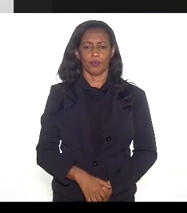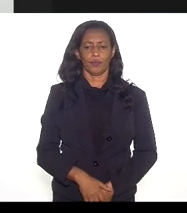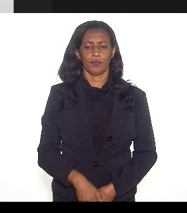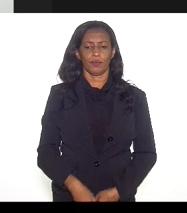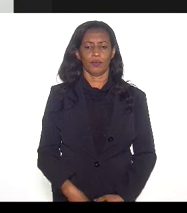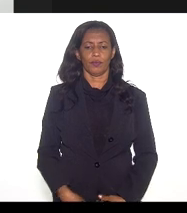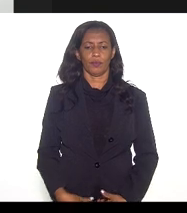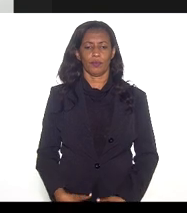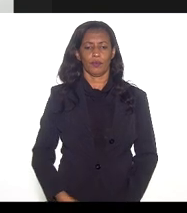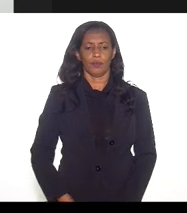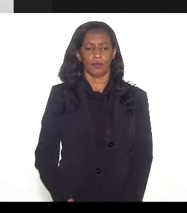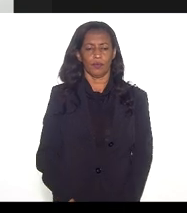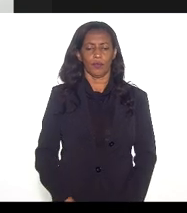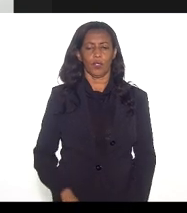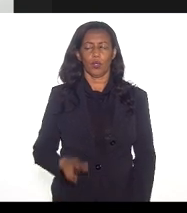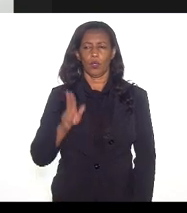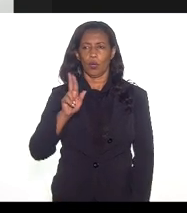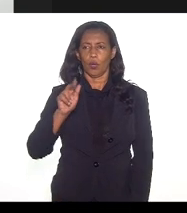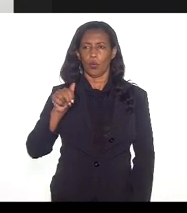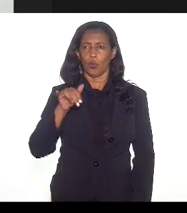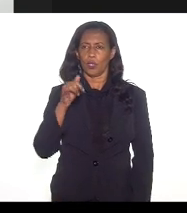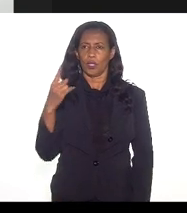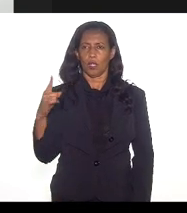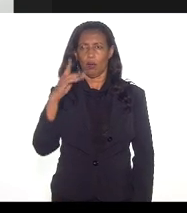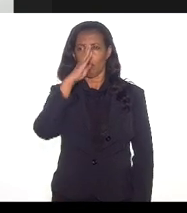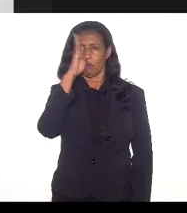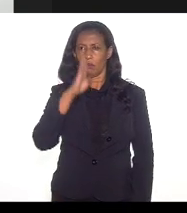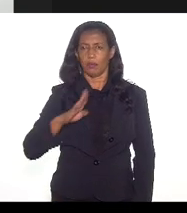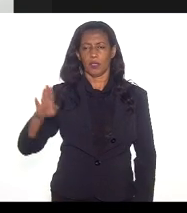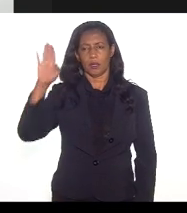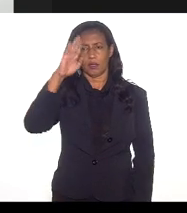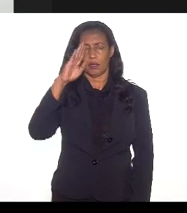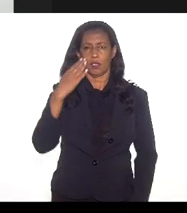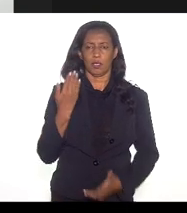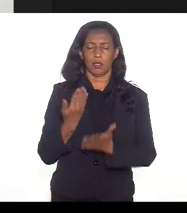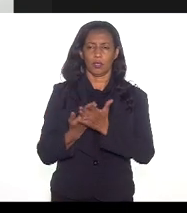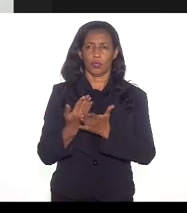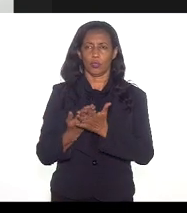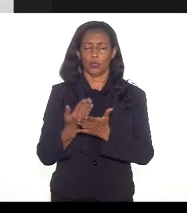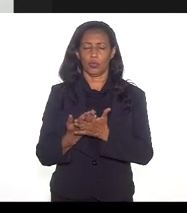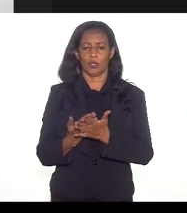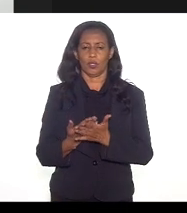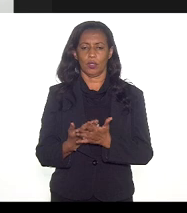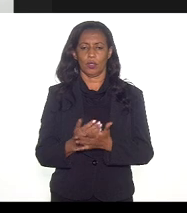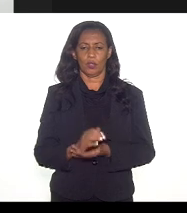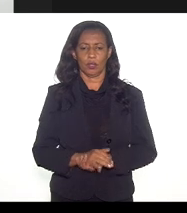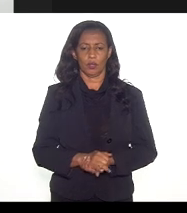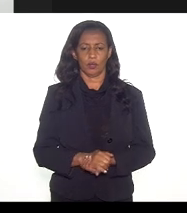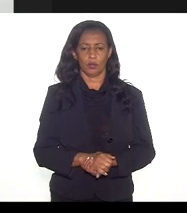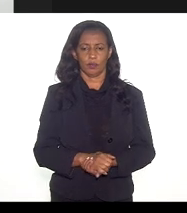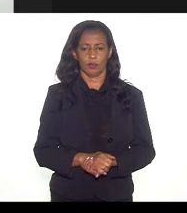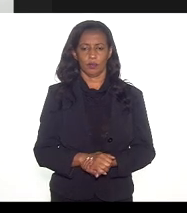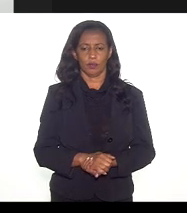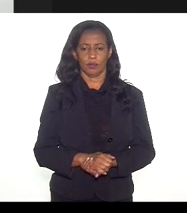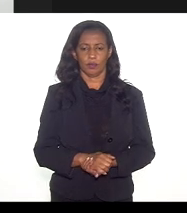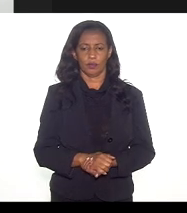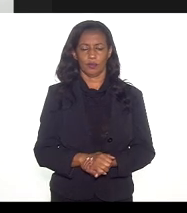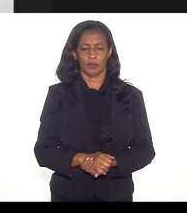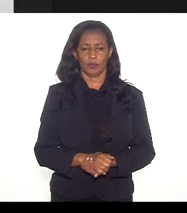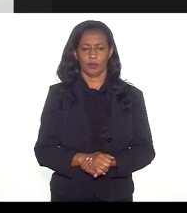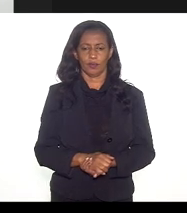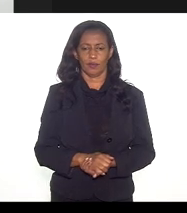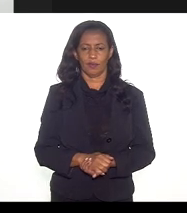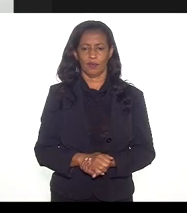representante da União Brasileira de Estudantes, o Hugo Silva. Hugo, te pedi brevidade, que a gente